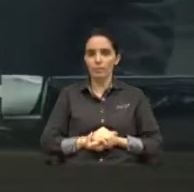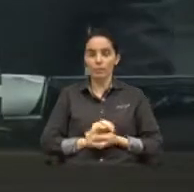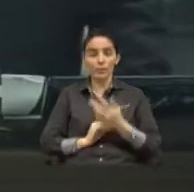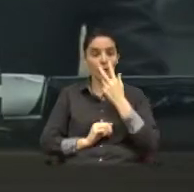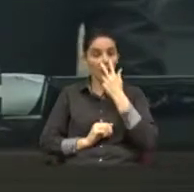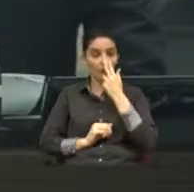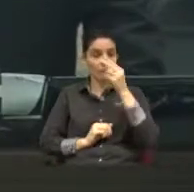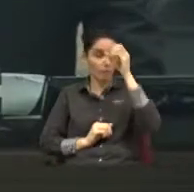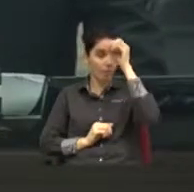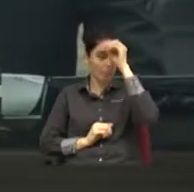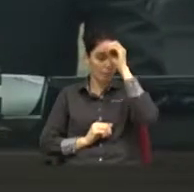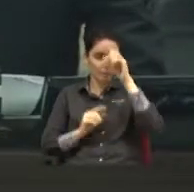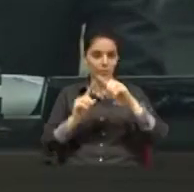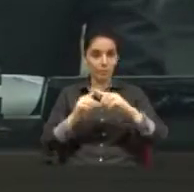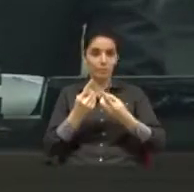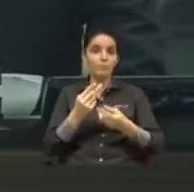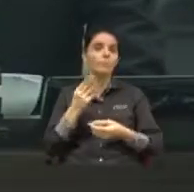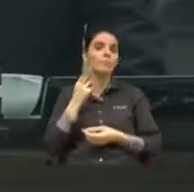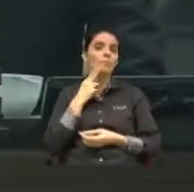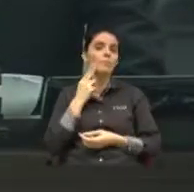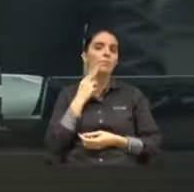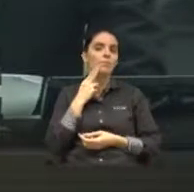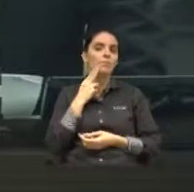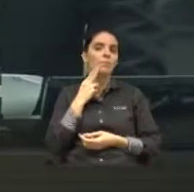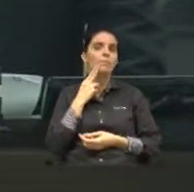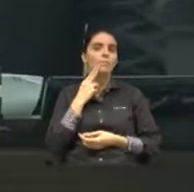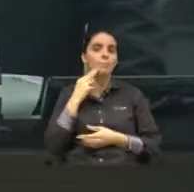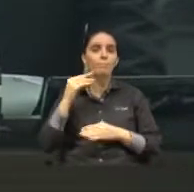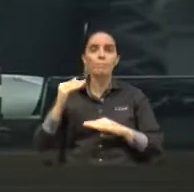por conter até mesmo carvão.